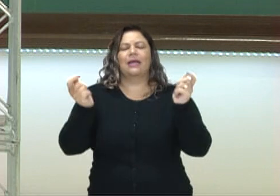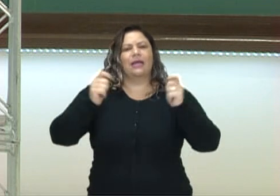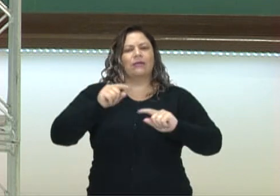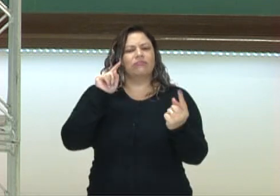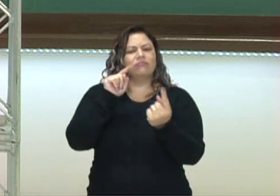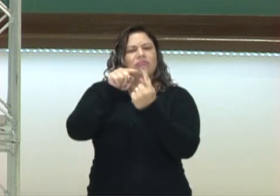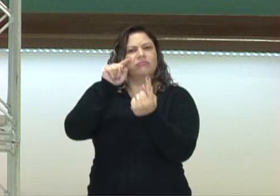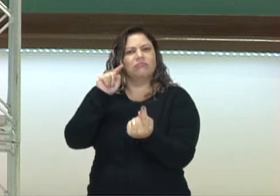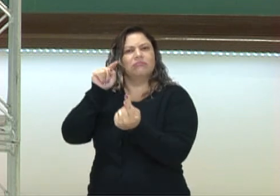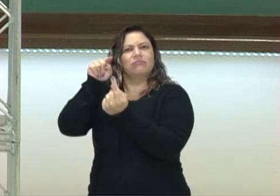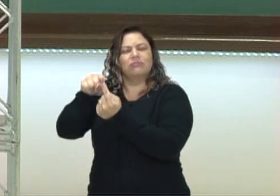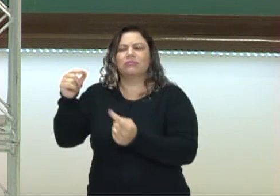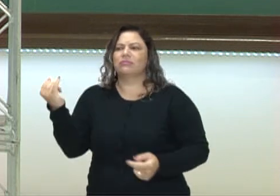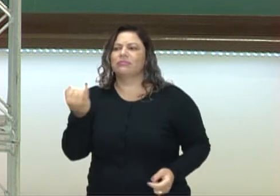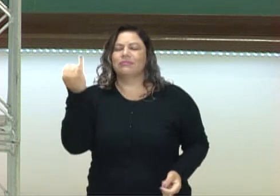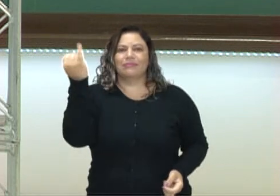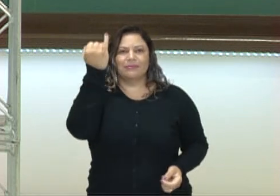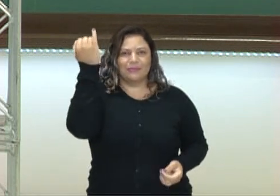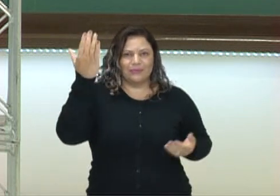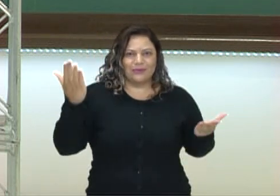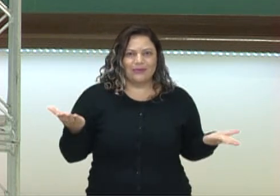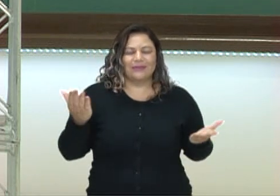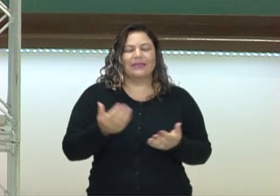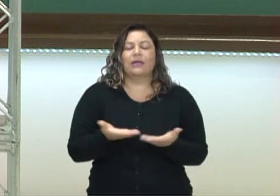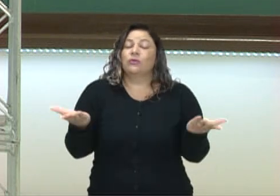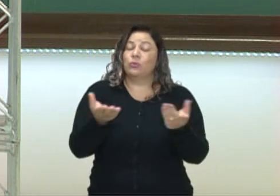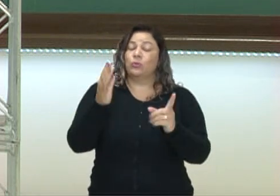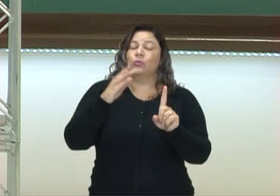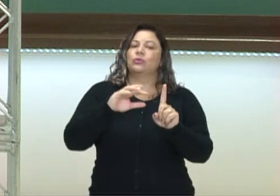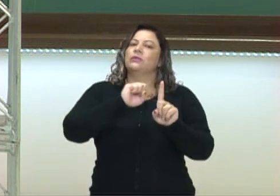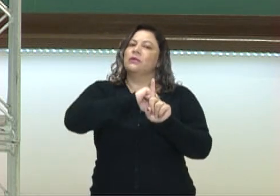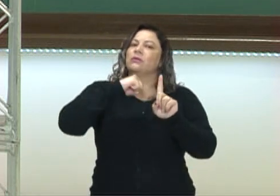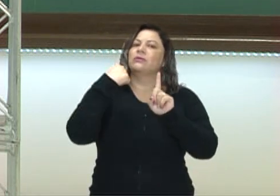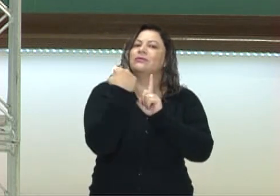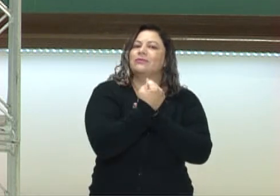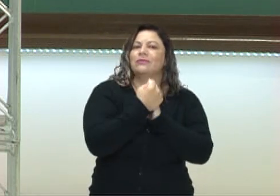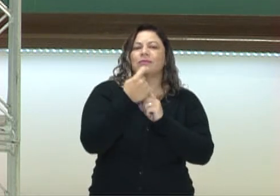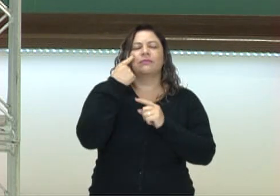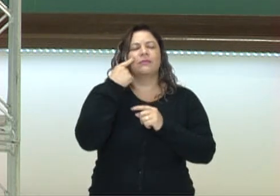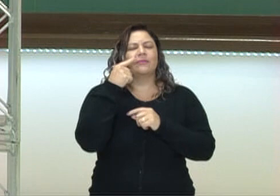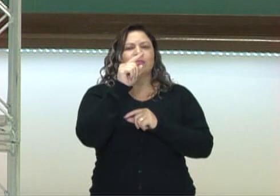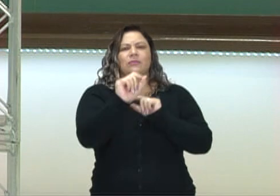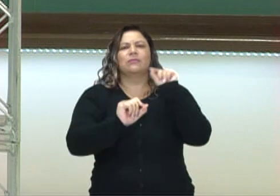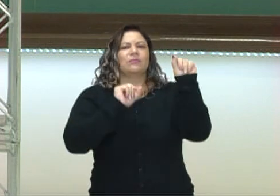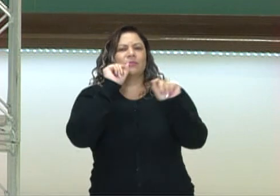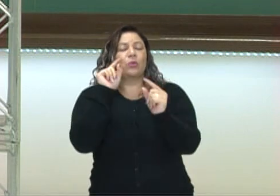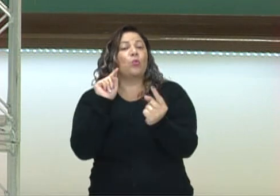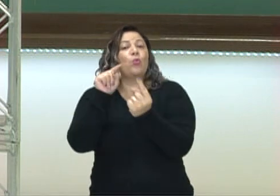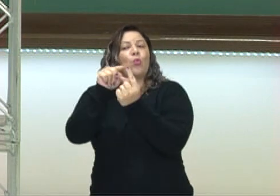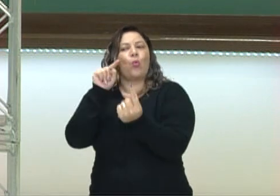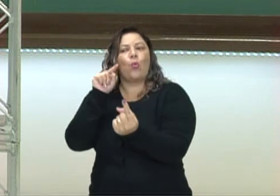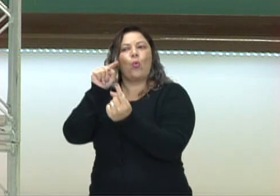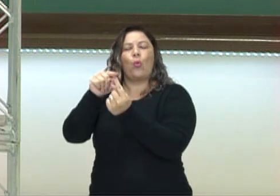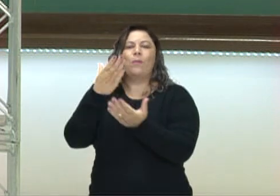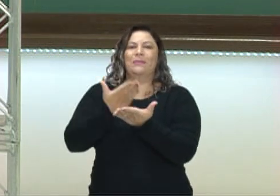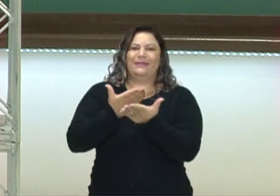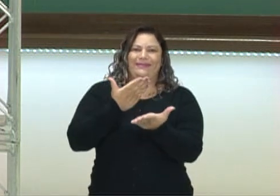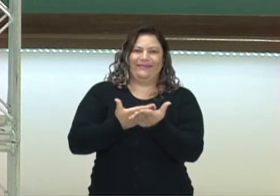umas funções muito importantes na nossa sociedade. Vamos conferir agora os nossos objetivos da aula.